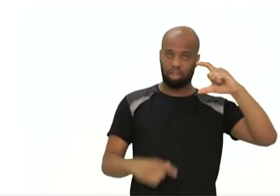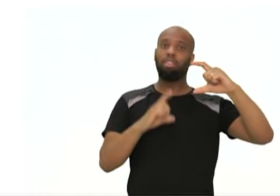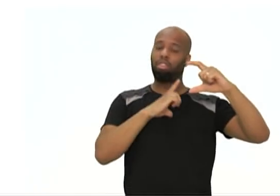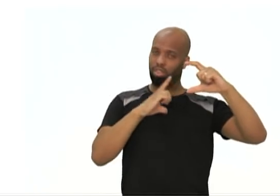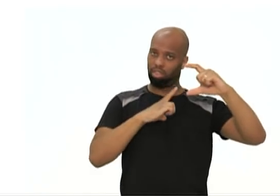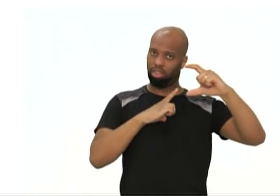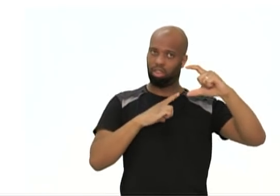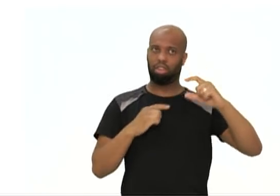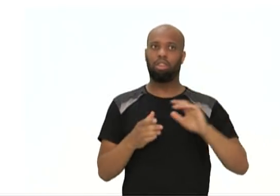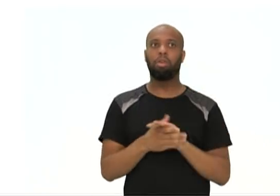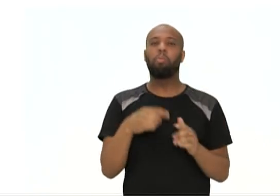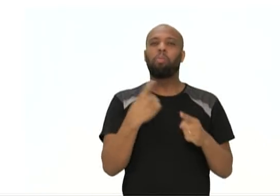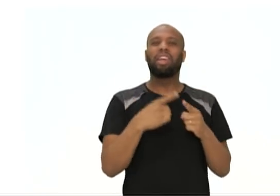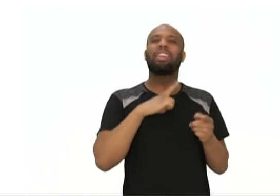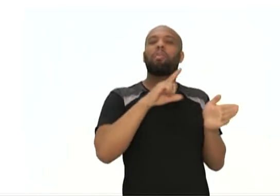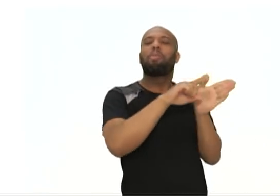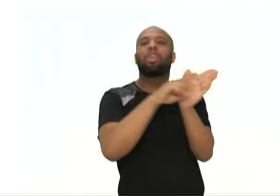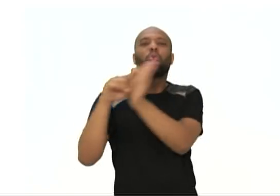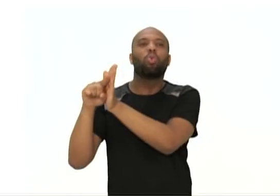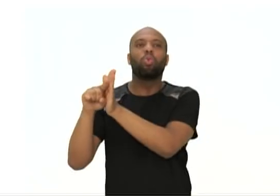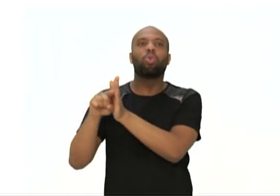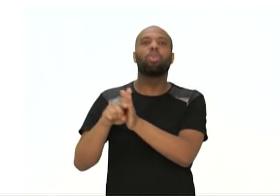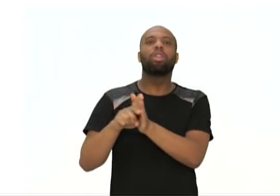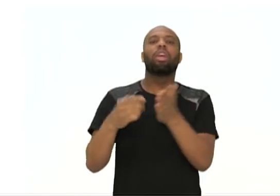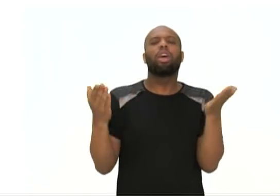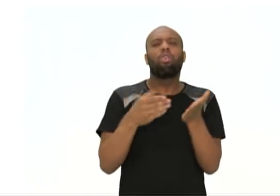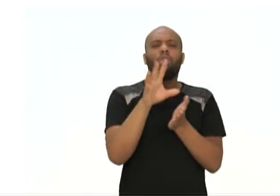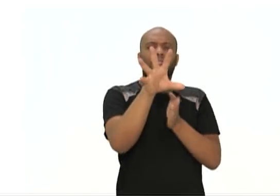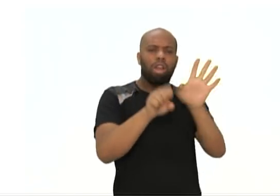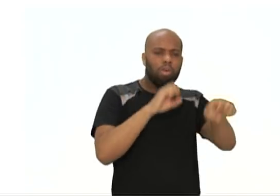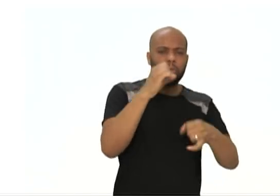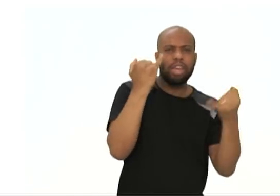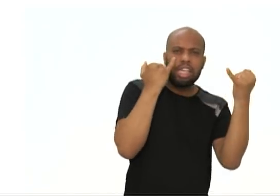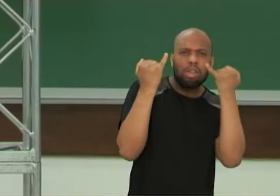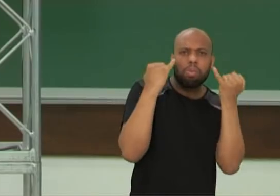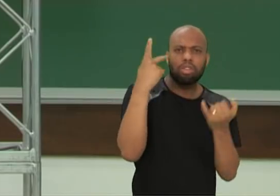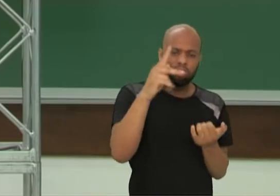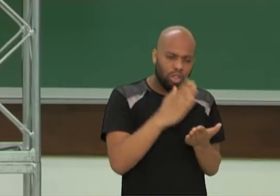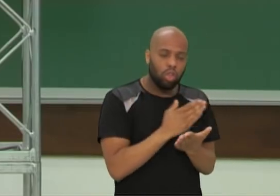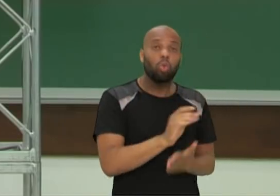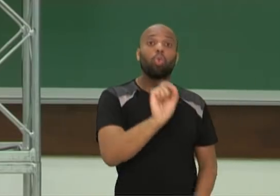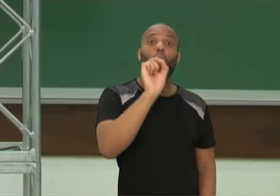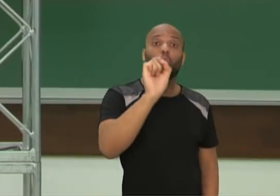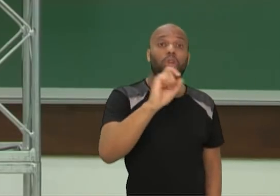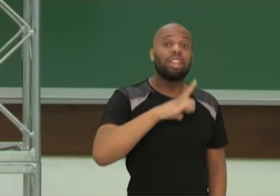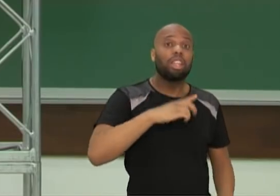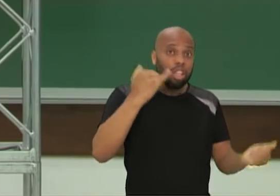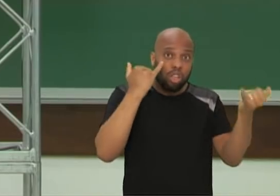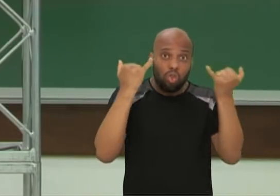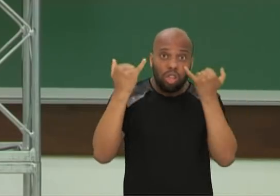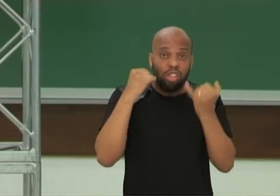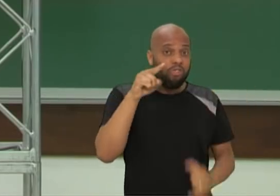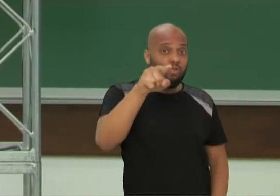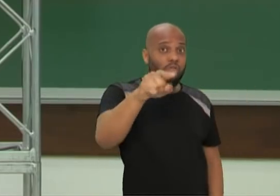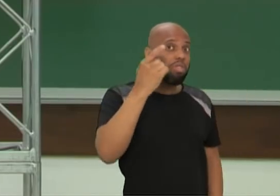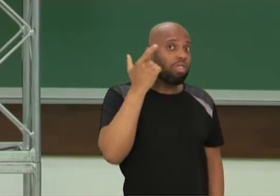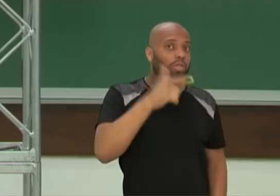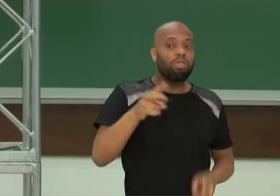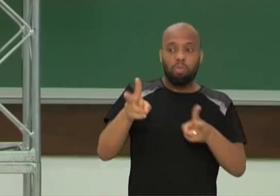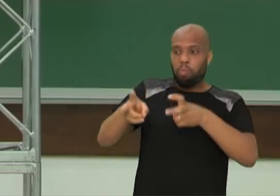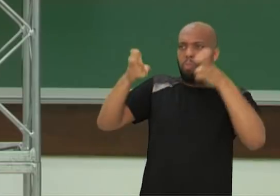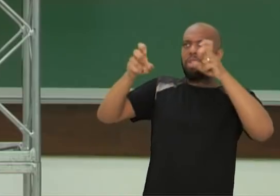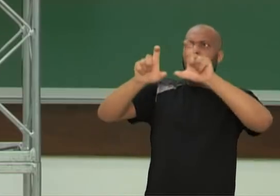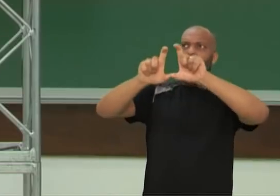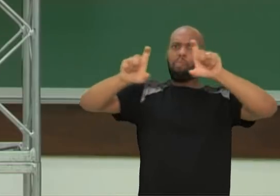de y. Então, eu quero que vocês primeiro anotem no seu caderno quais são as informações que você tem